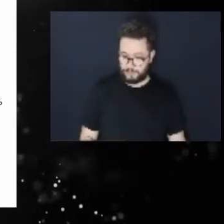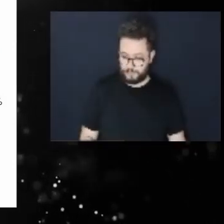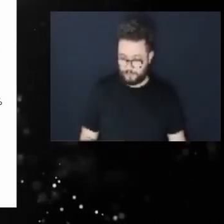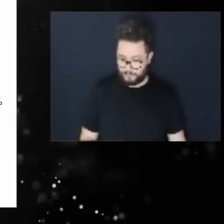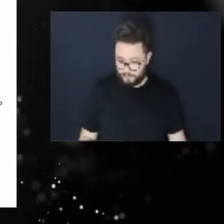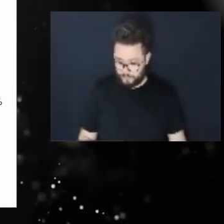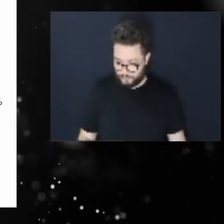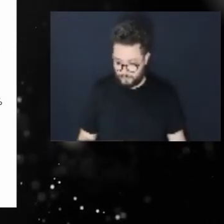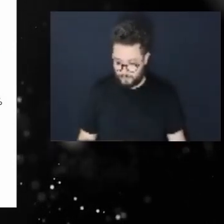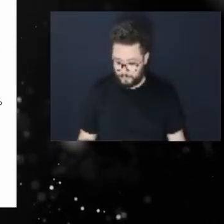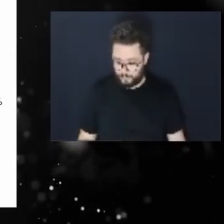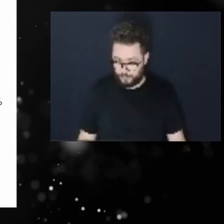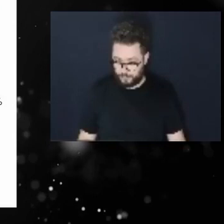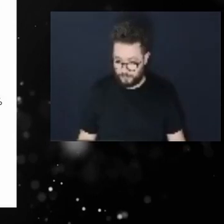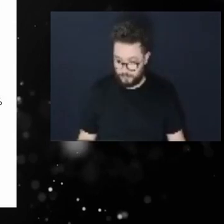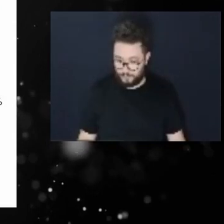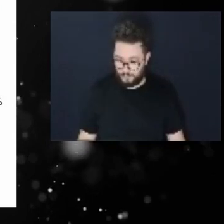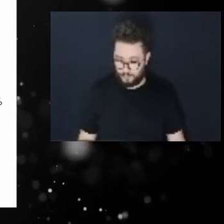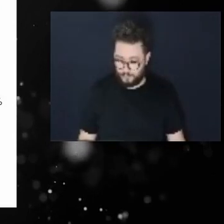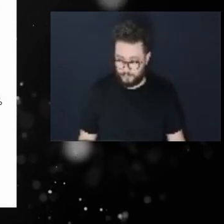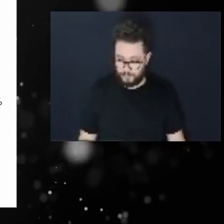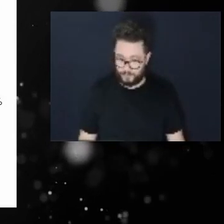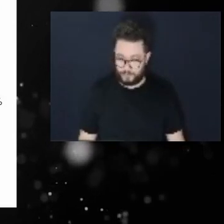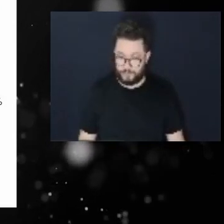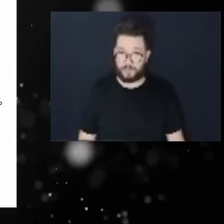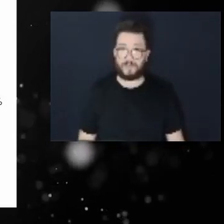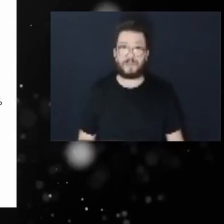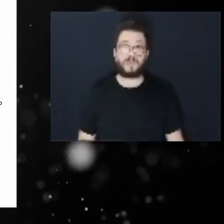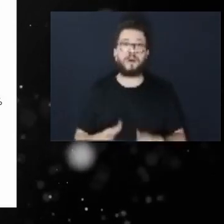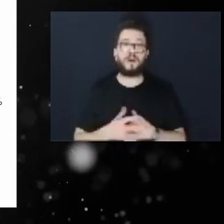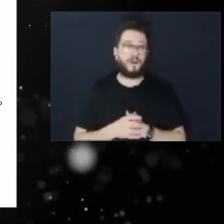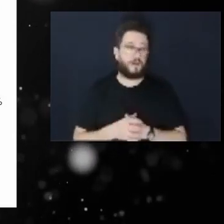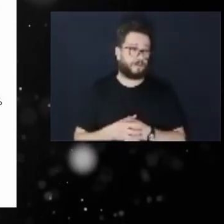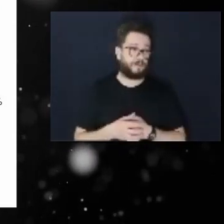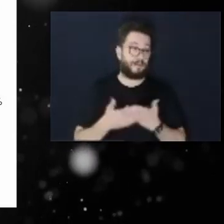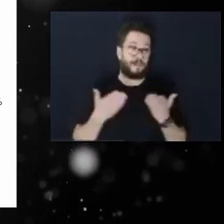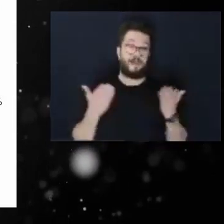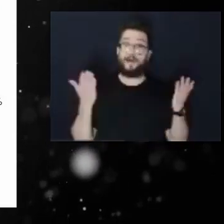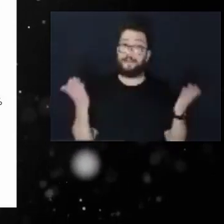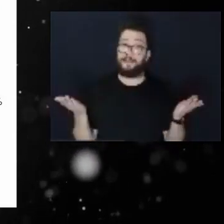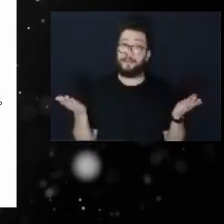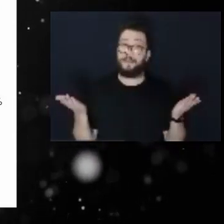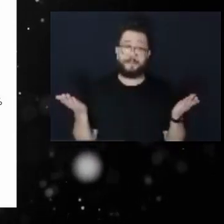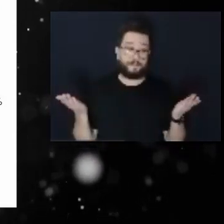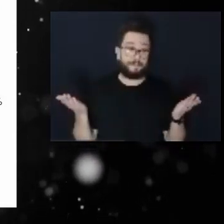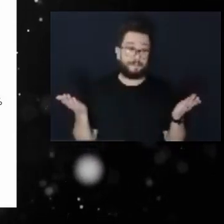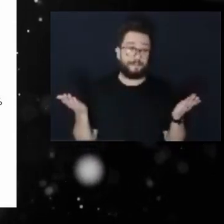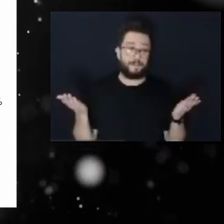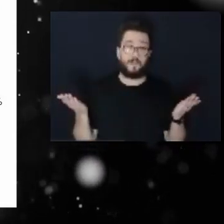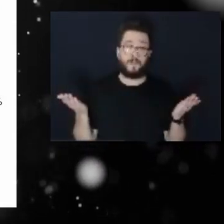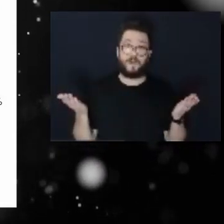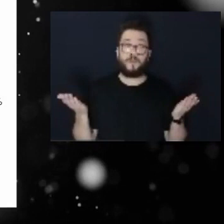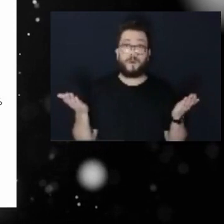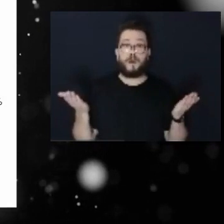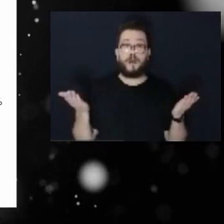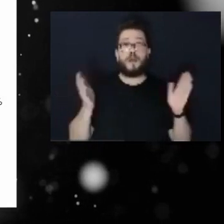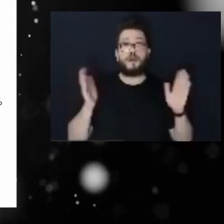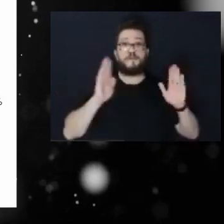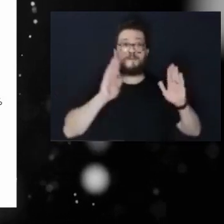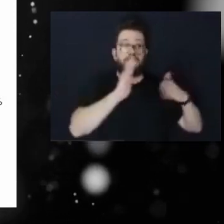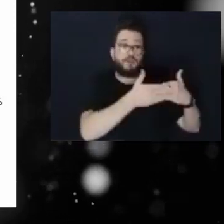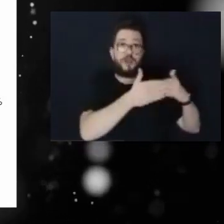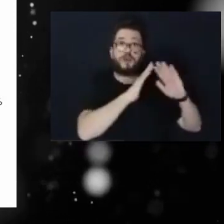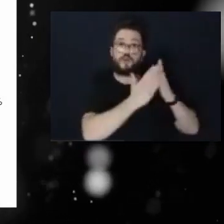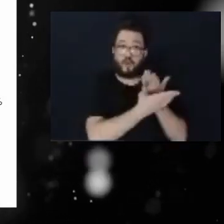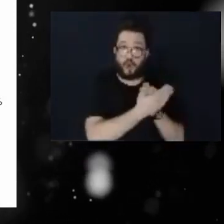até 100 ou 10 pessoas. Ou seja, o fechamento de escolas e universidades é a medida que